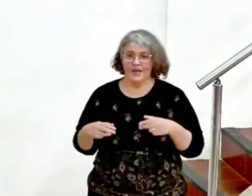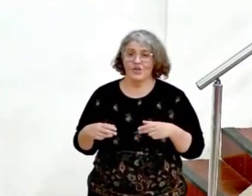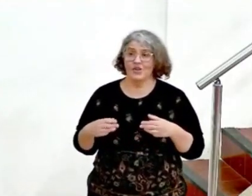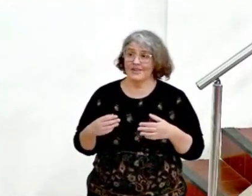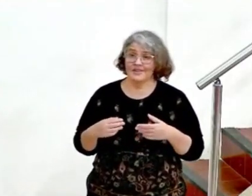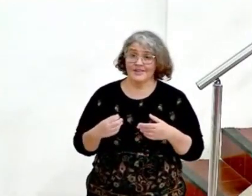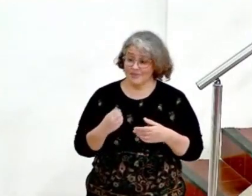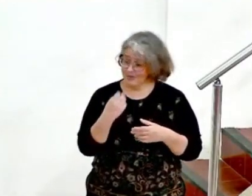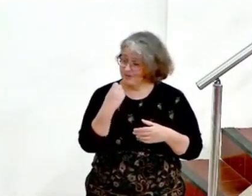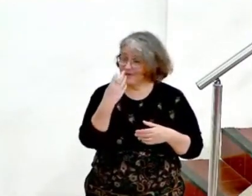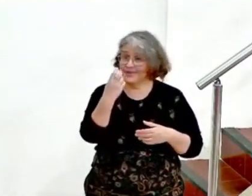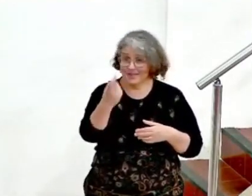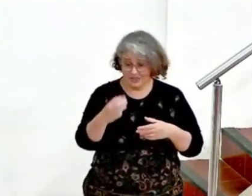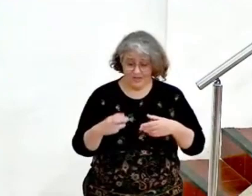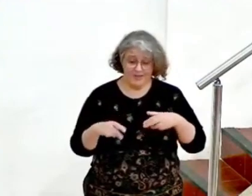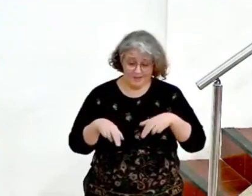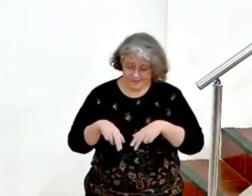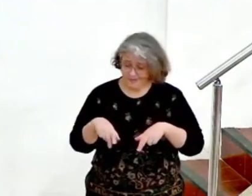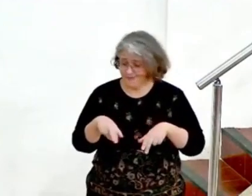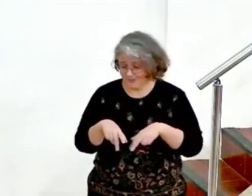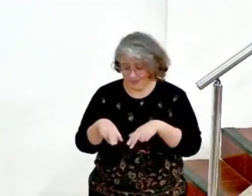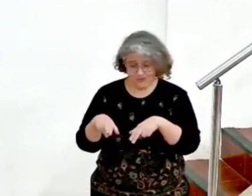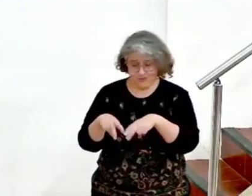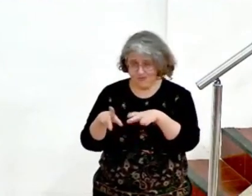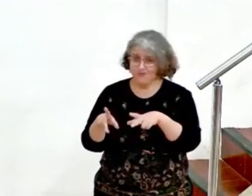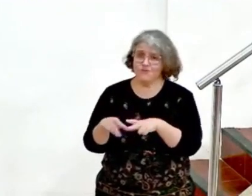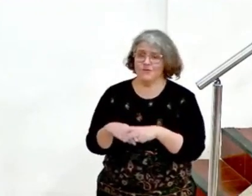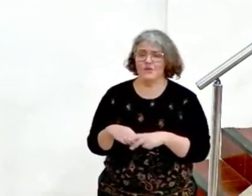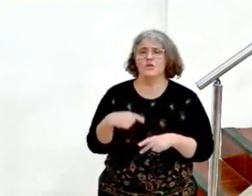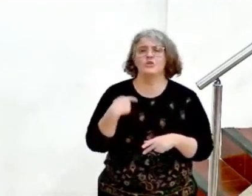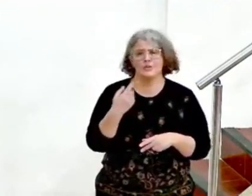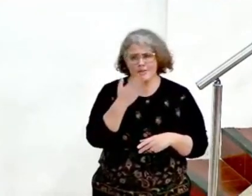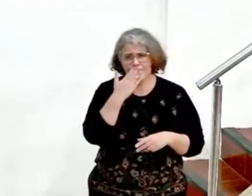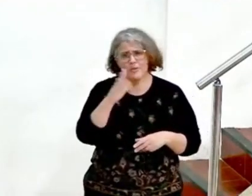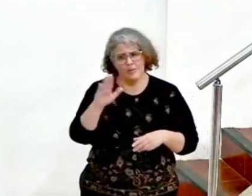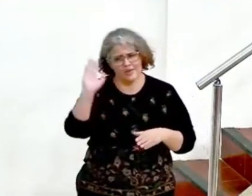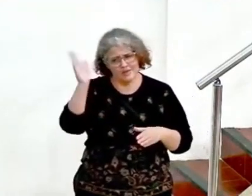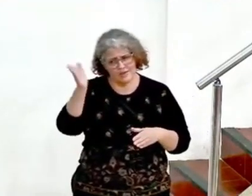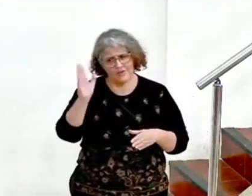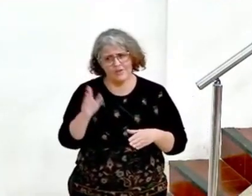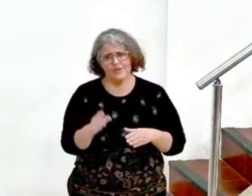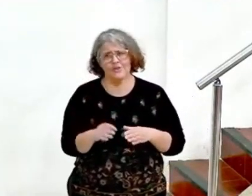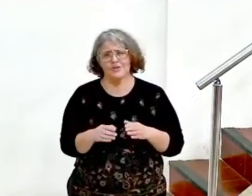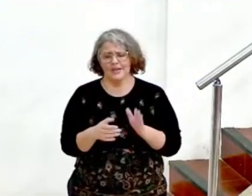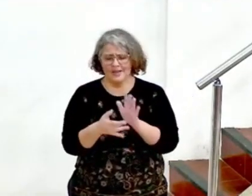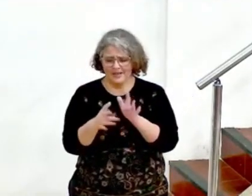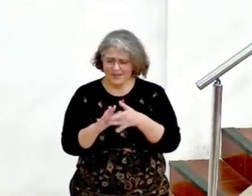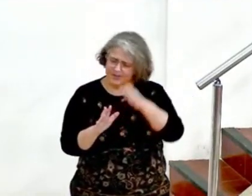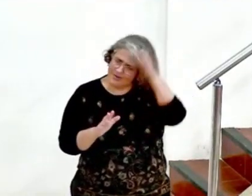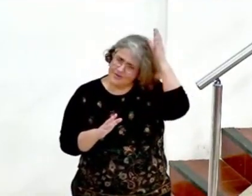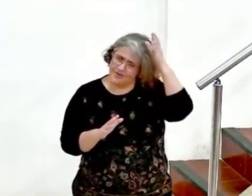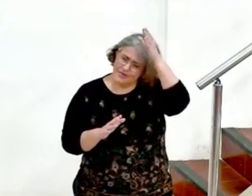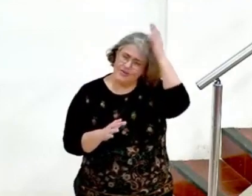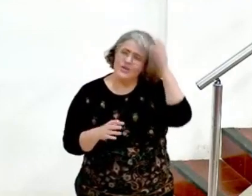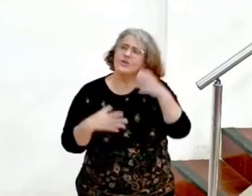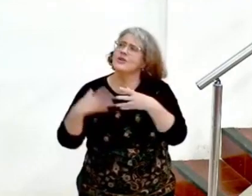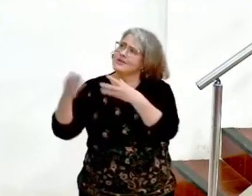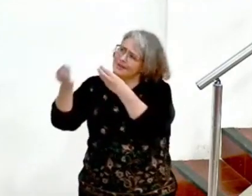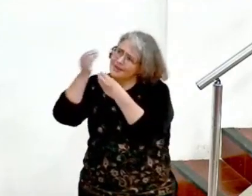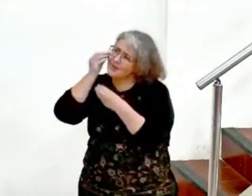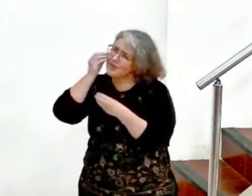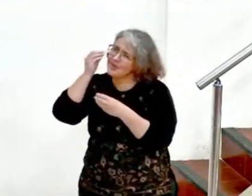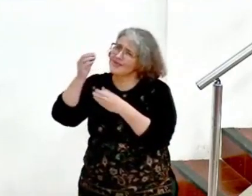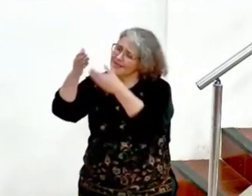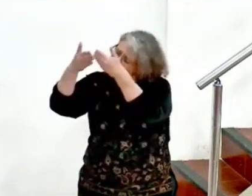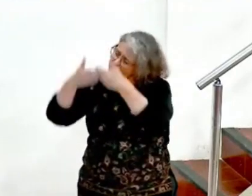peregrinação. Nós já temos a realidade da promessa na pessoa de Cristo, e não só isso, nós já desfrutamos da presença dele real em